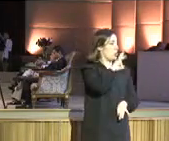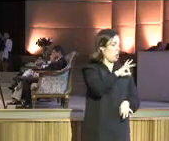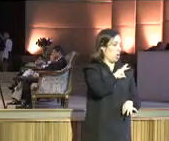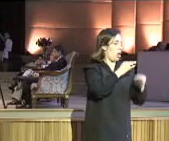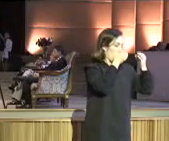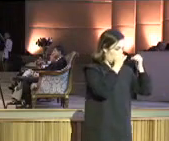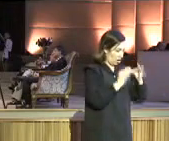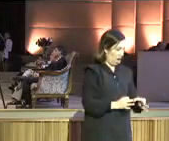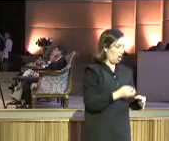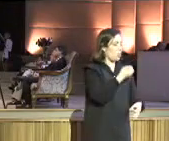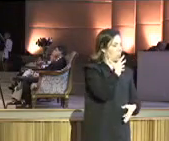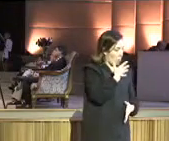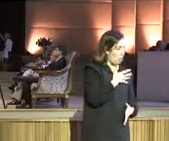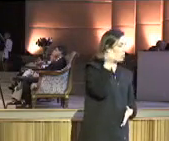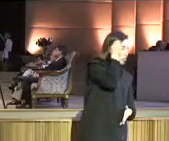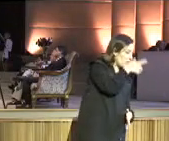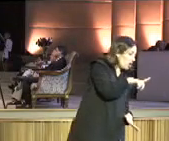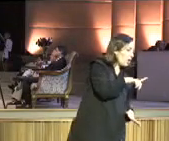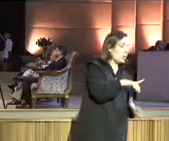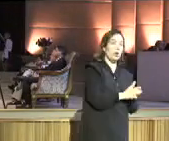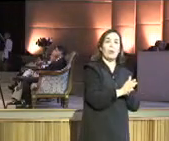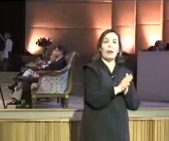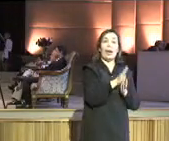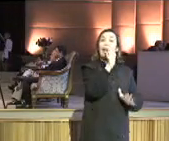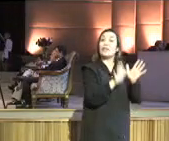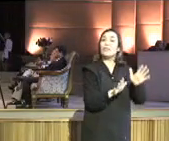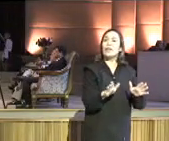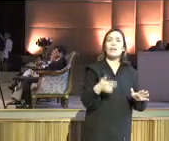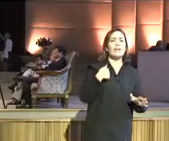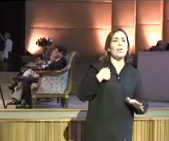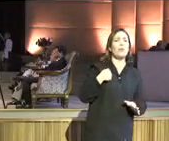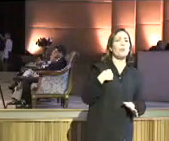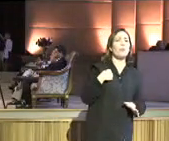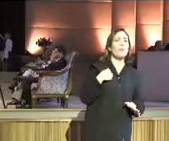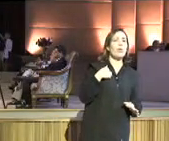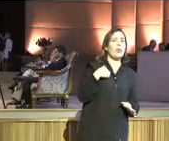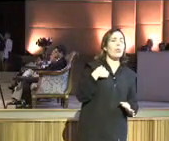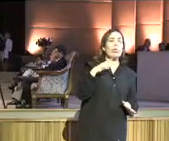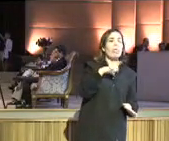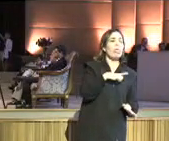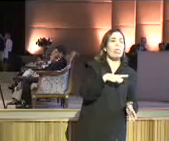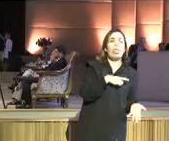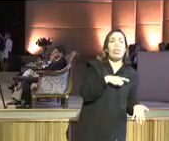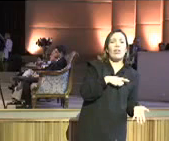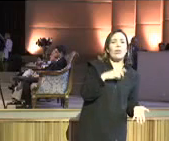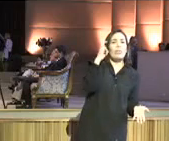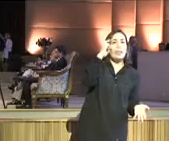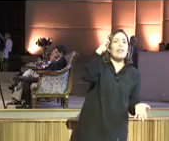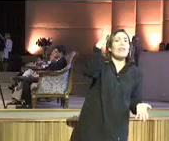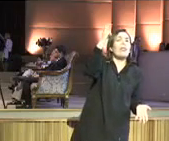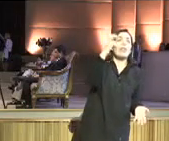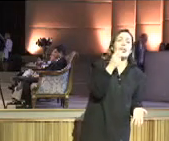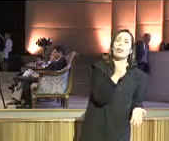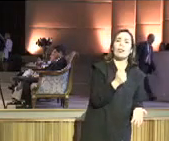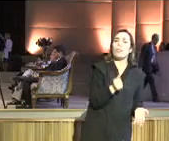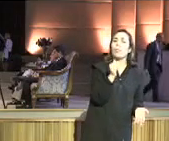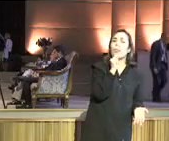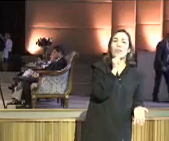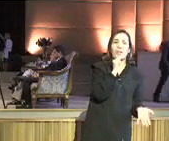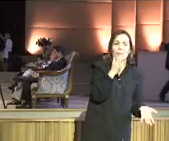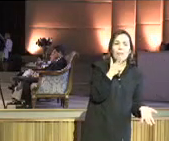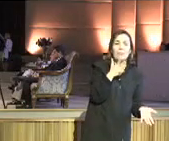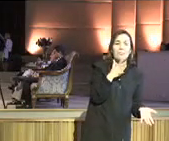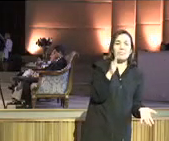né? A gente de repente pensa assim: não, a minha garantia é lá uma economiazinha que eu